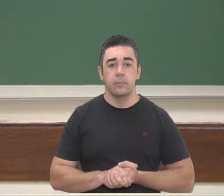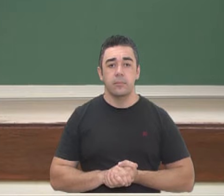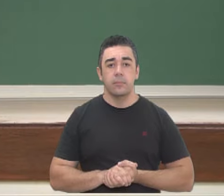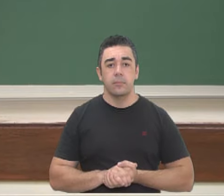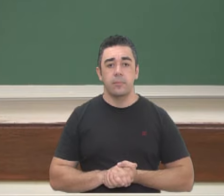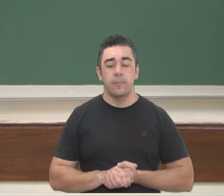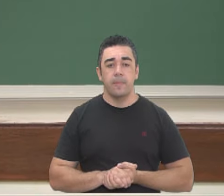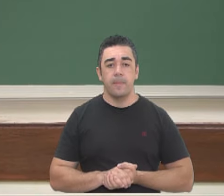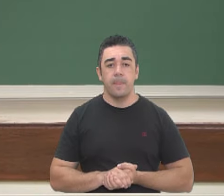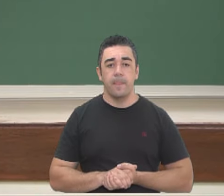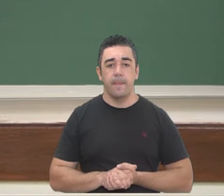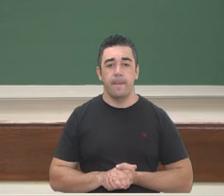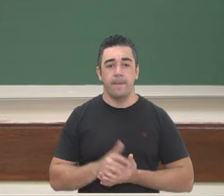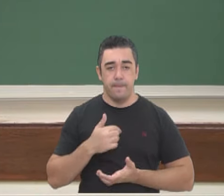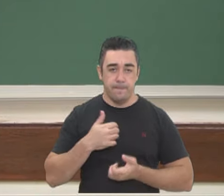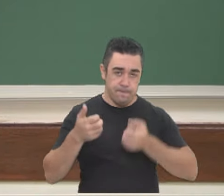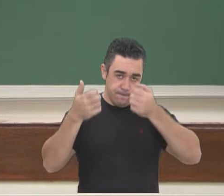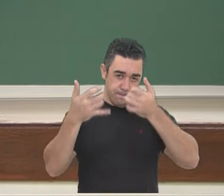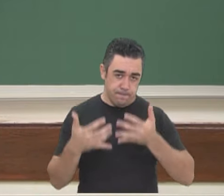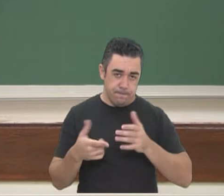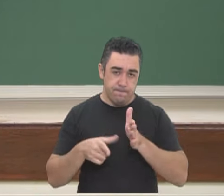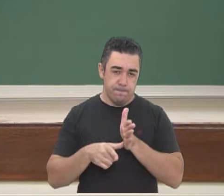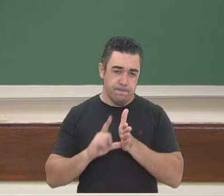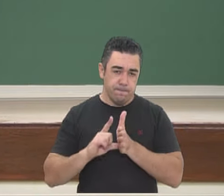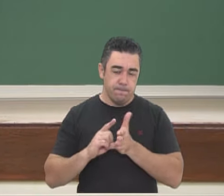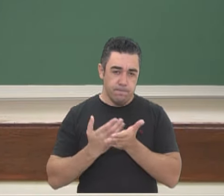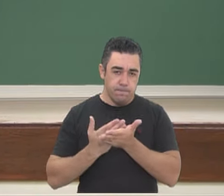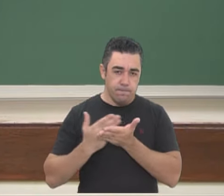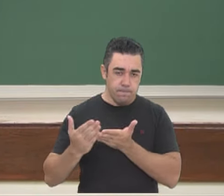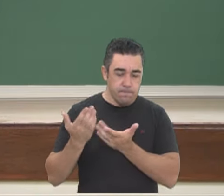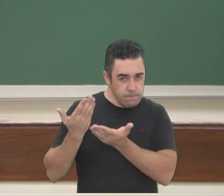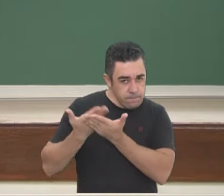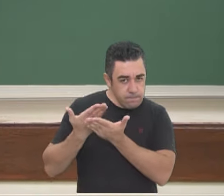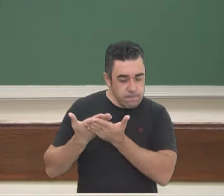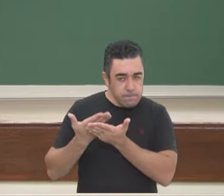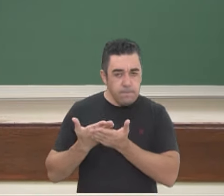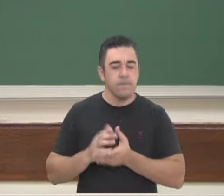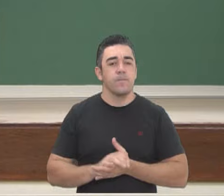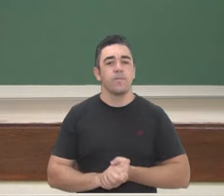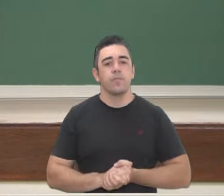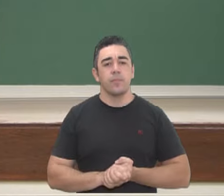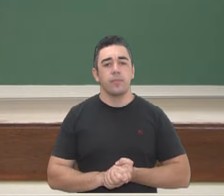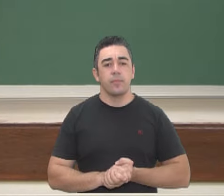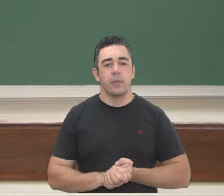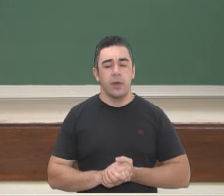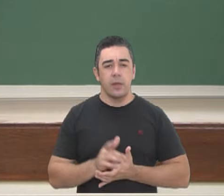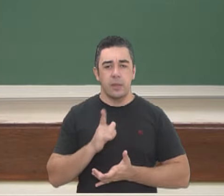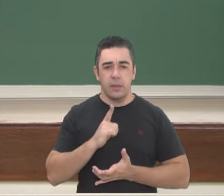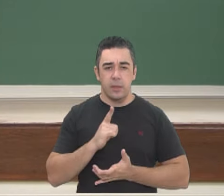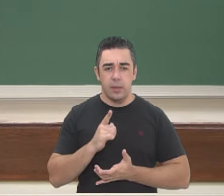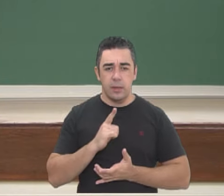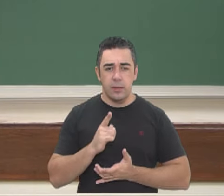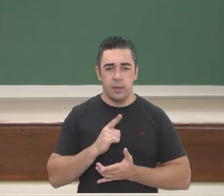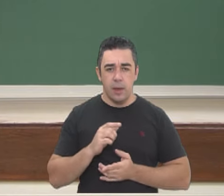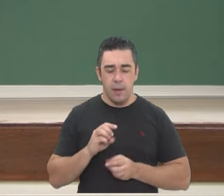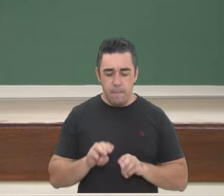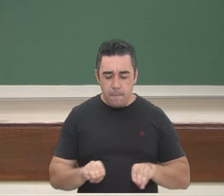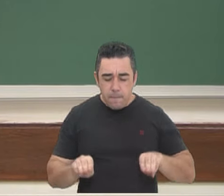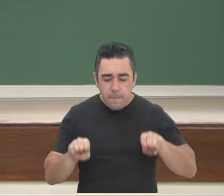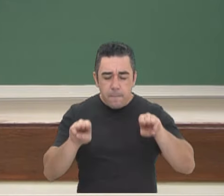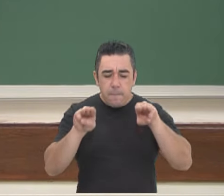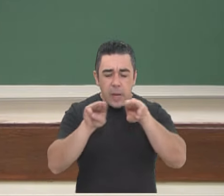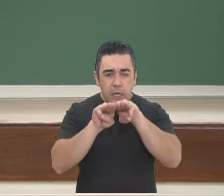bom e quando eu falei lá no início da nossa aula sobre o magnetismo artificial